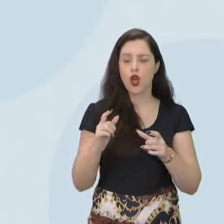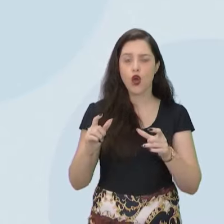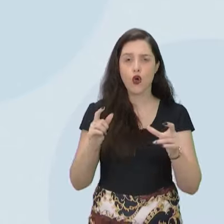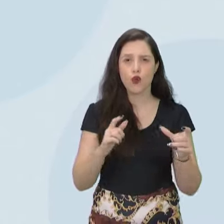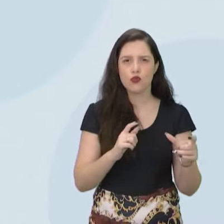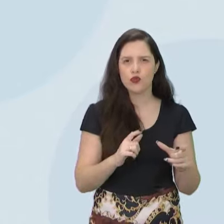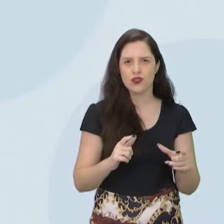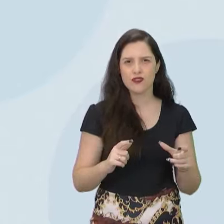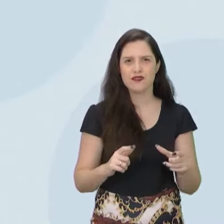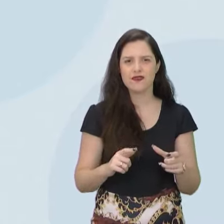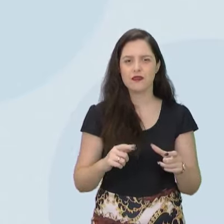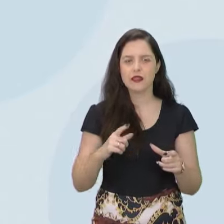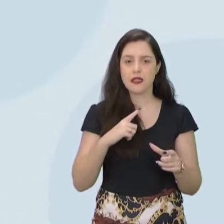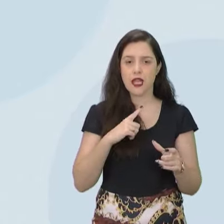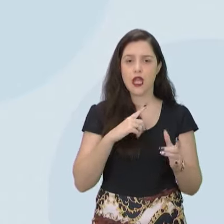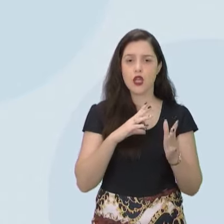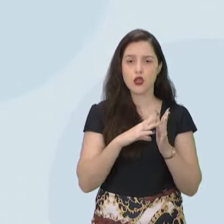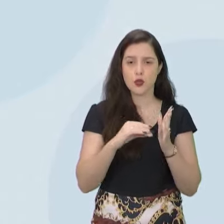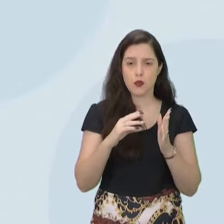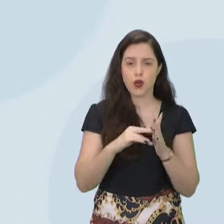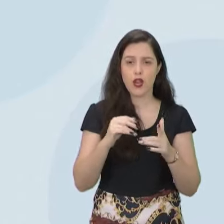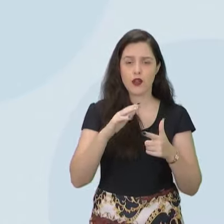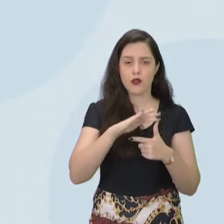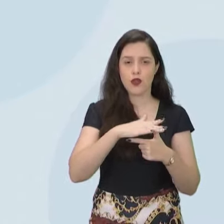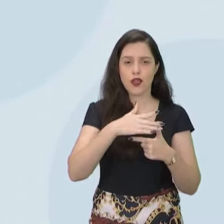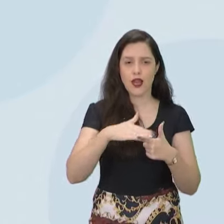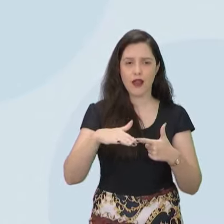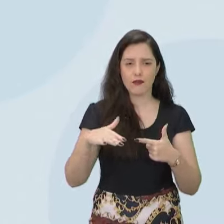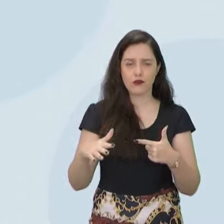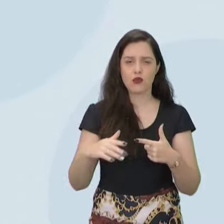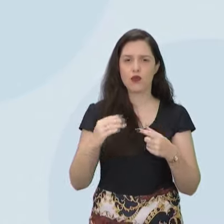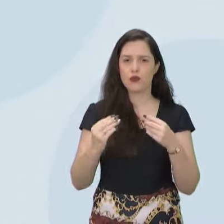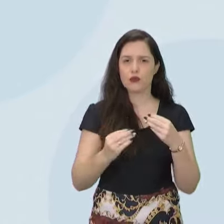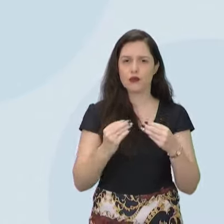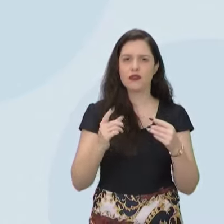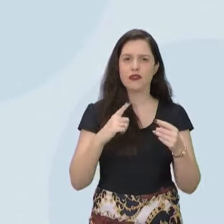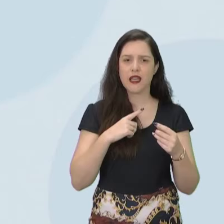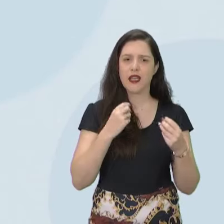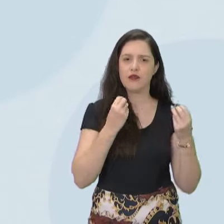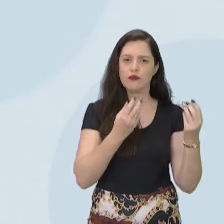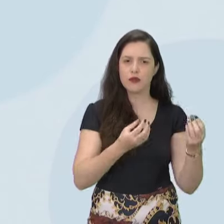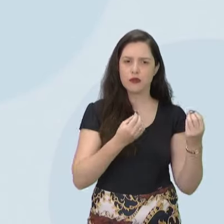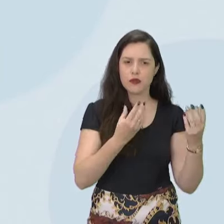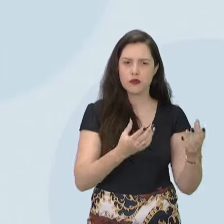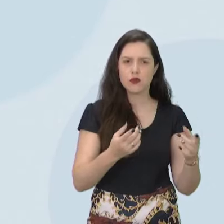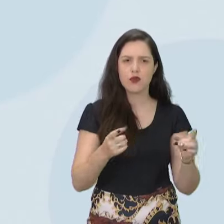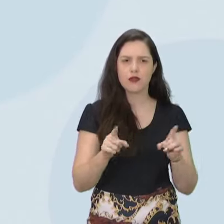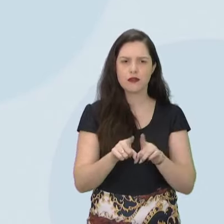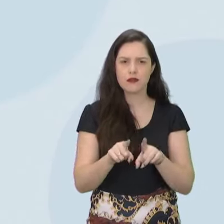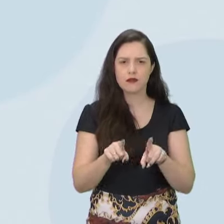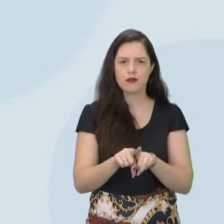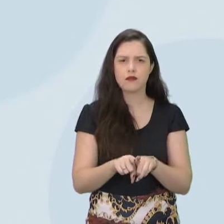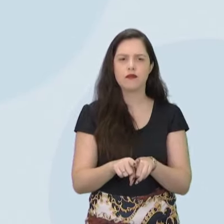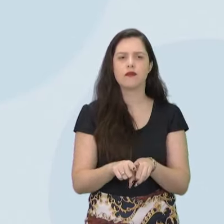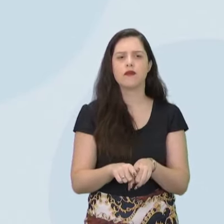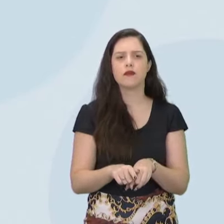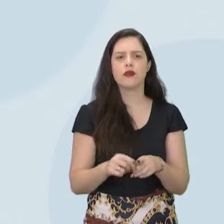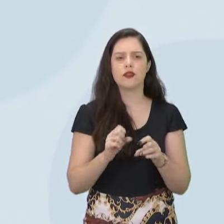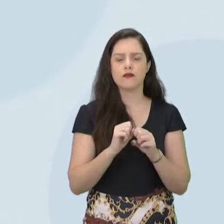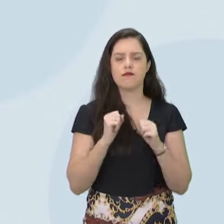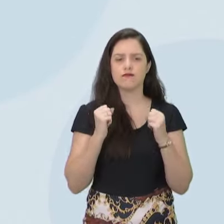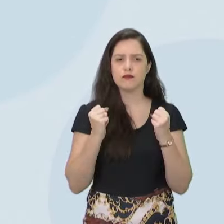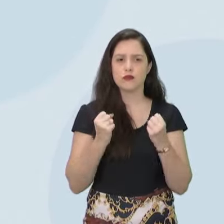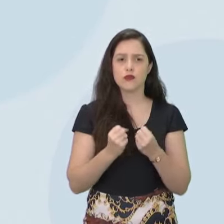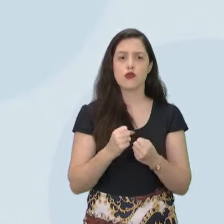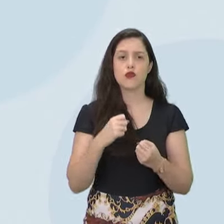ver um modelo de infográfico, enfim. Então, a gente tem essa informação também. E na sistematização, a gente também sugere aí